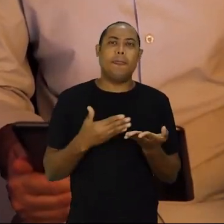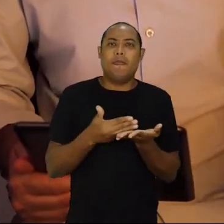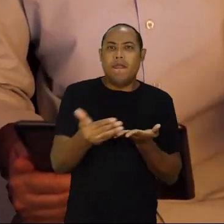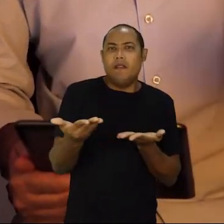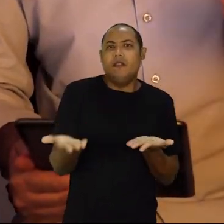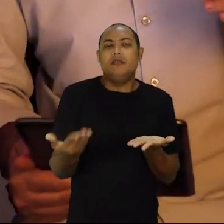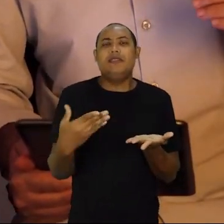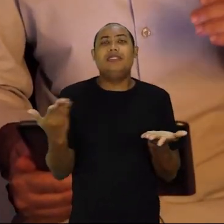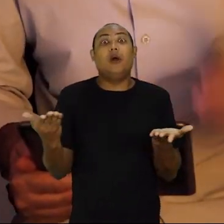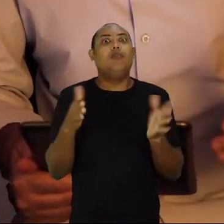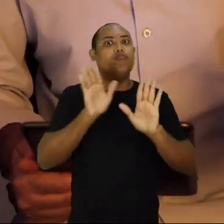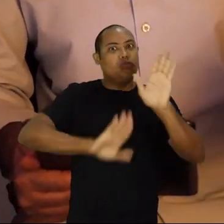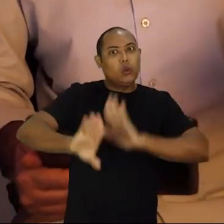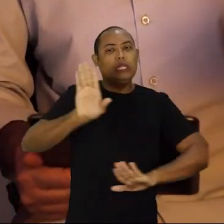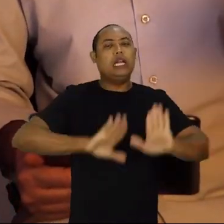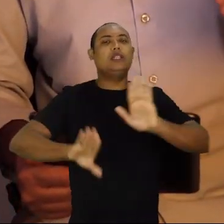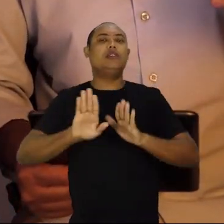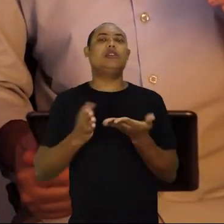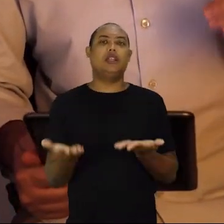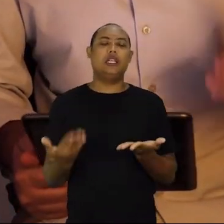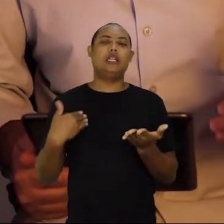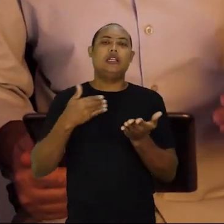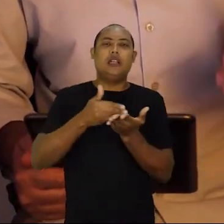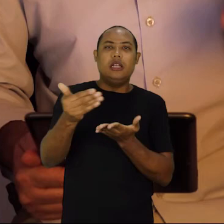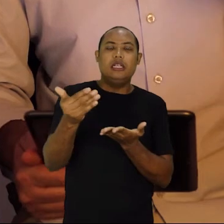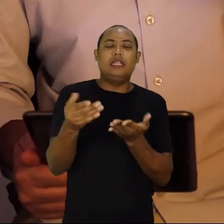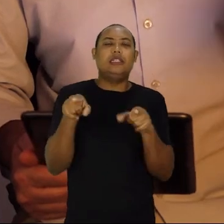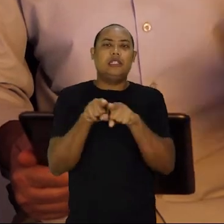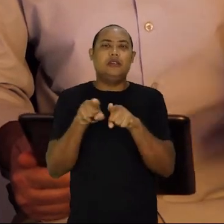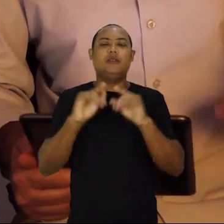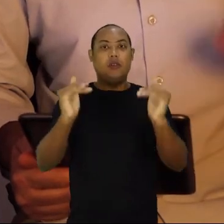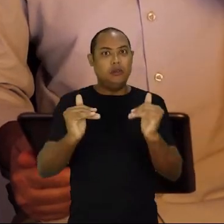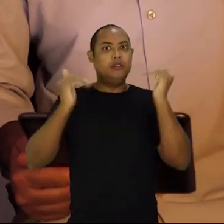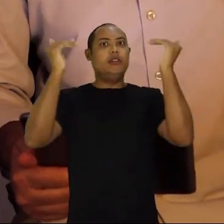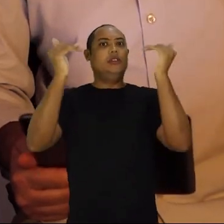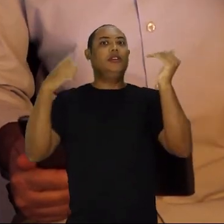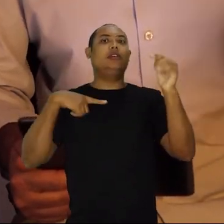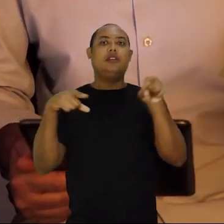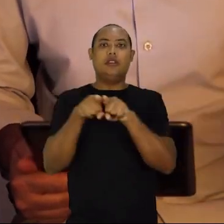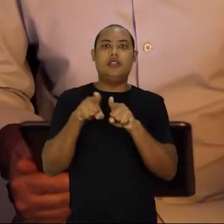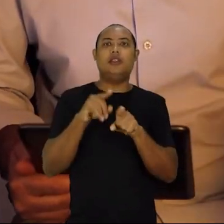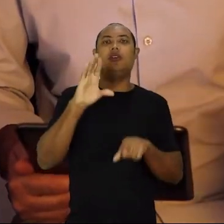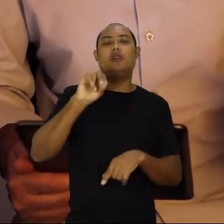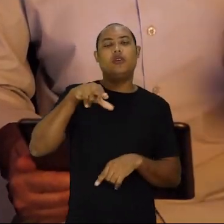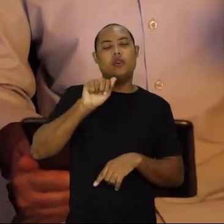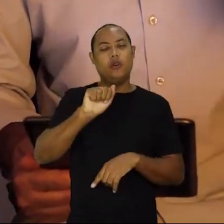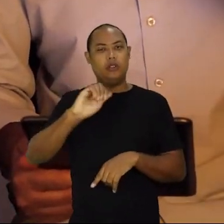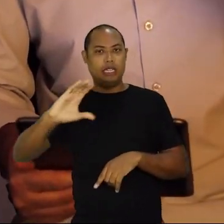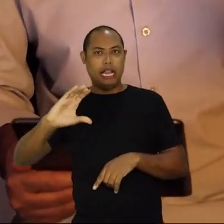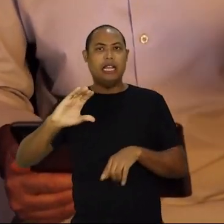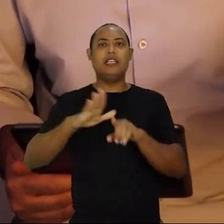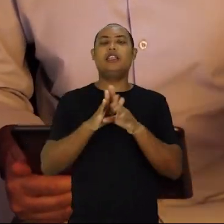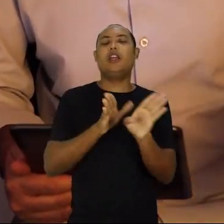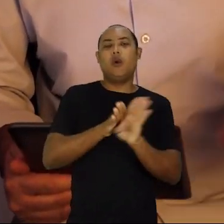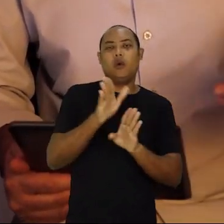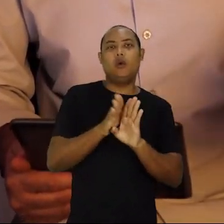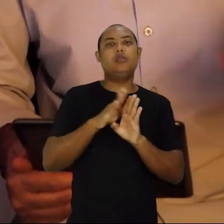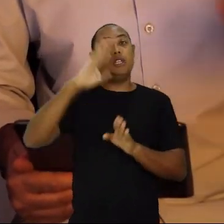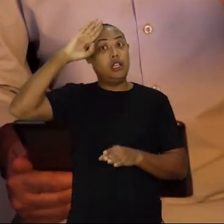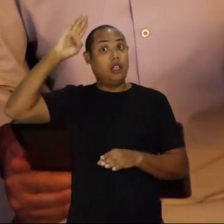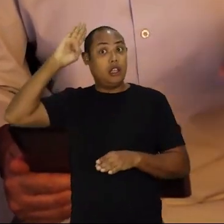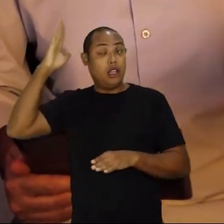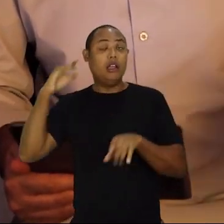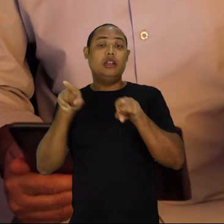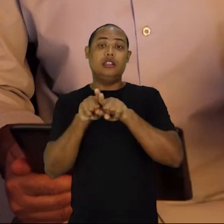diversificadas. Então, pensando nisso de forma precavida, as instâncias superiores da UFRB, o CONAC, o